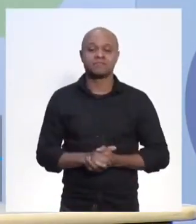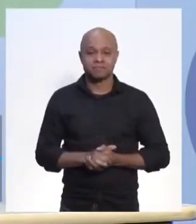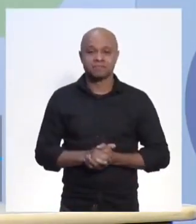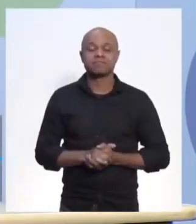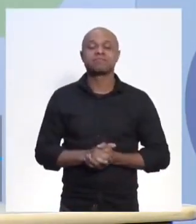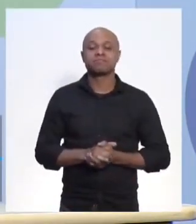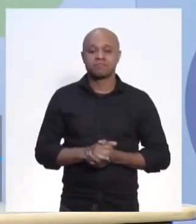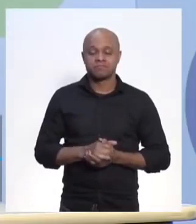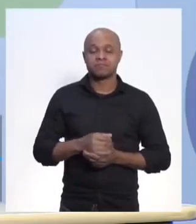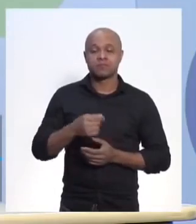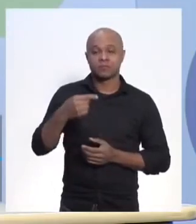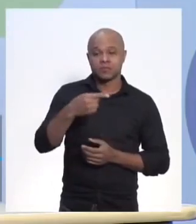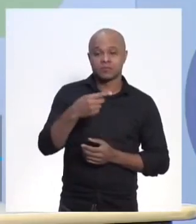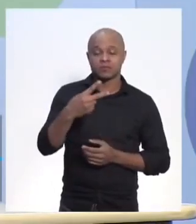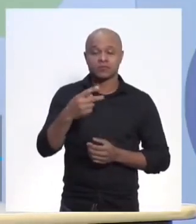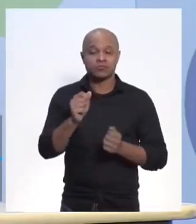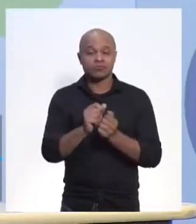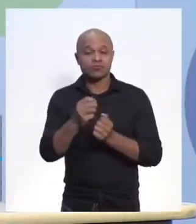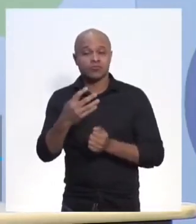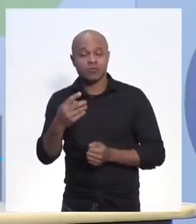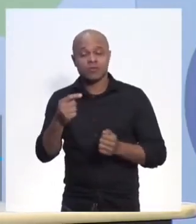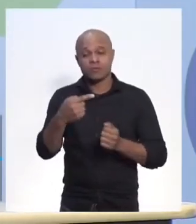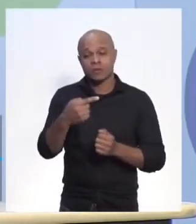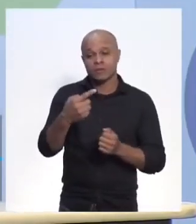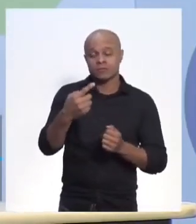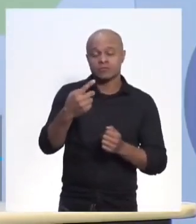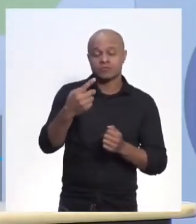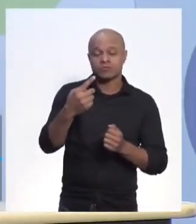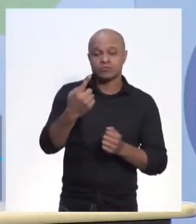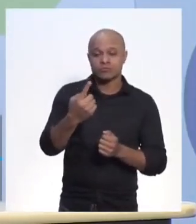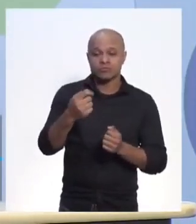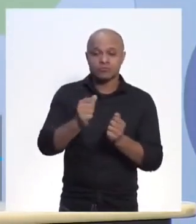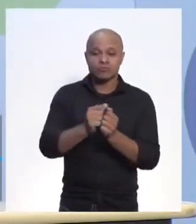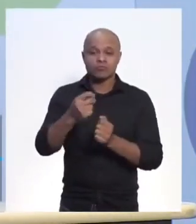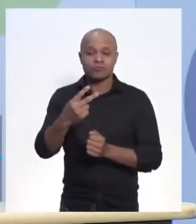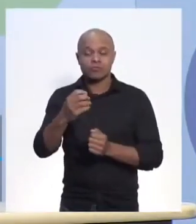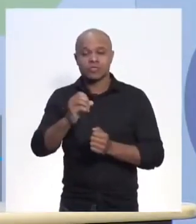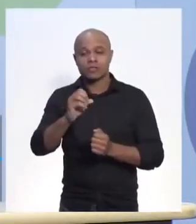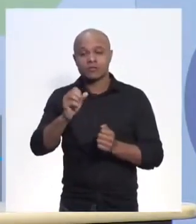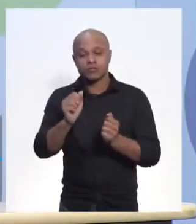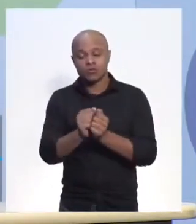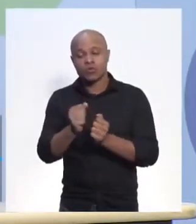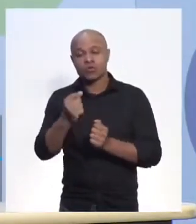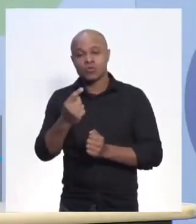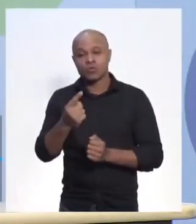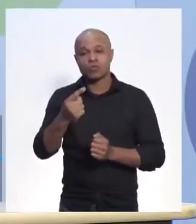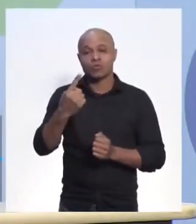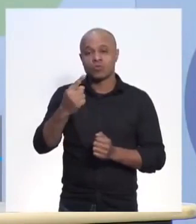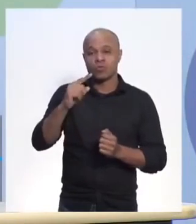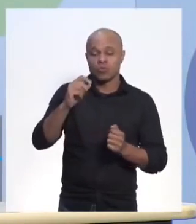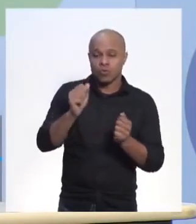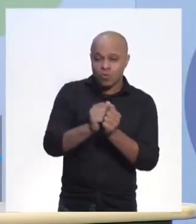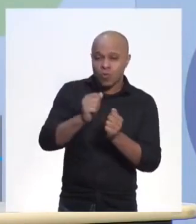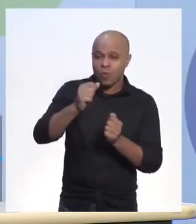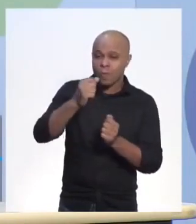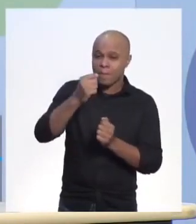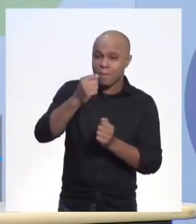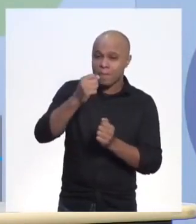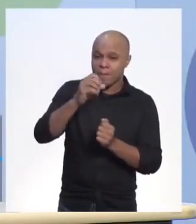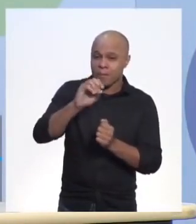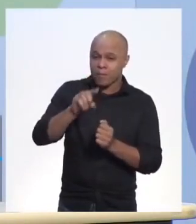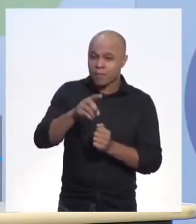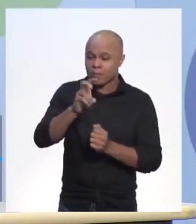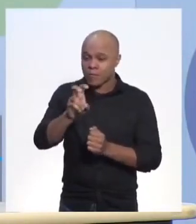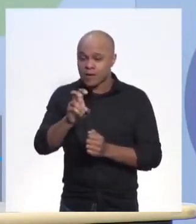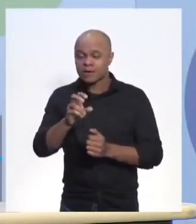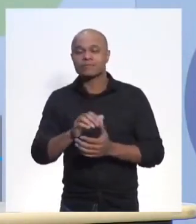com 4, -1 com 2, 0 com 1, 1 com meio e 2 com 0,25. Entre todo